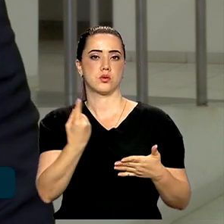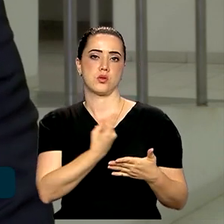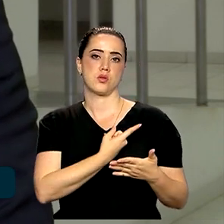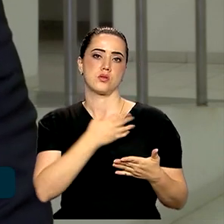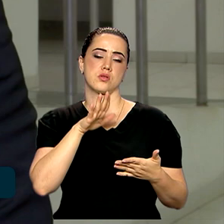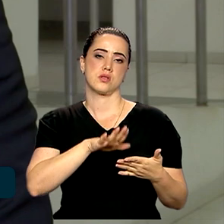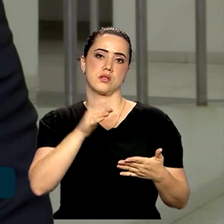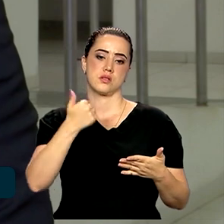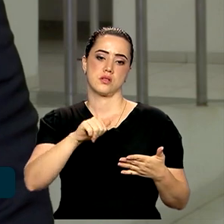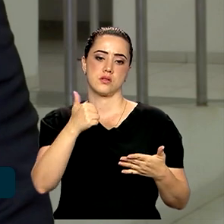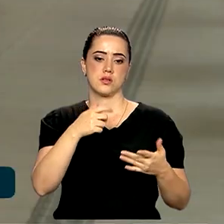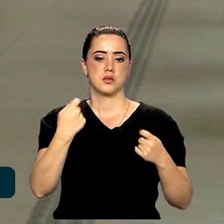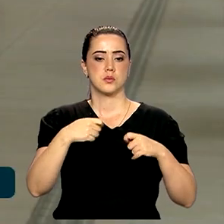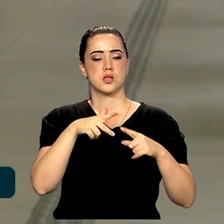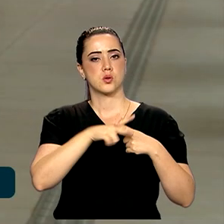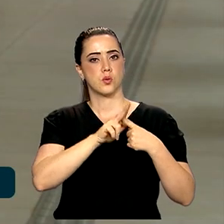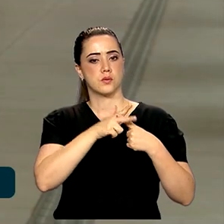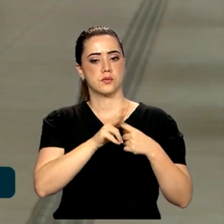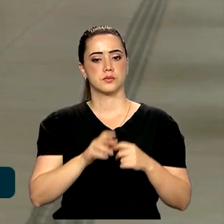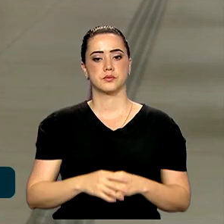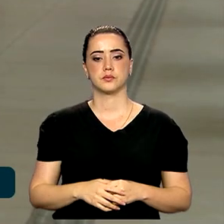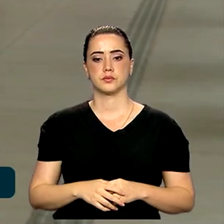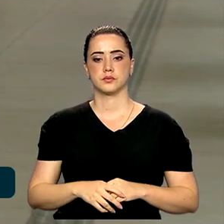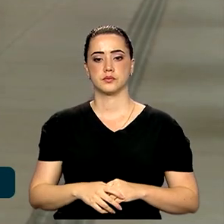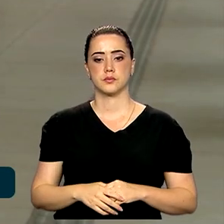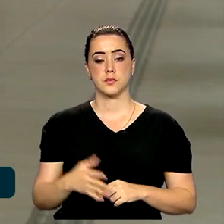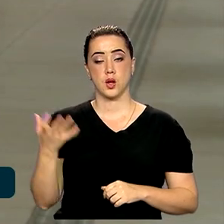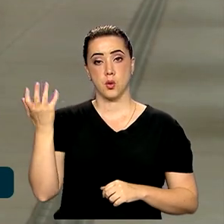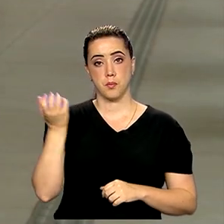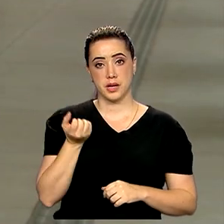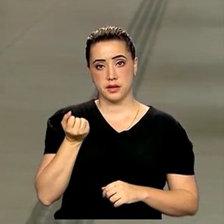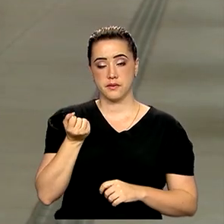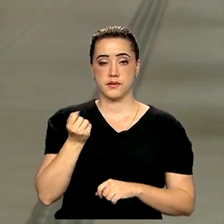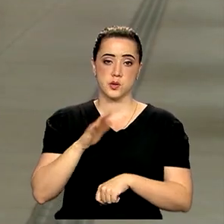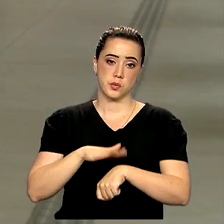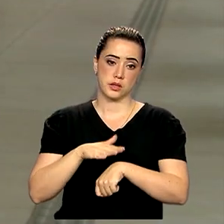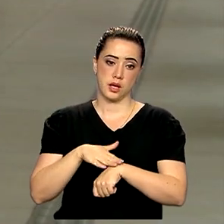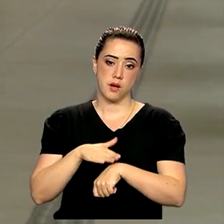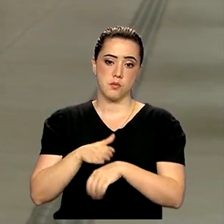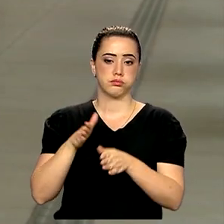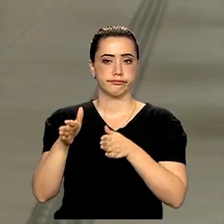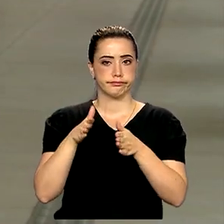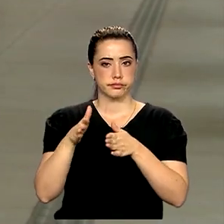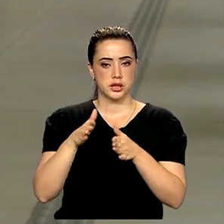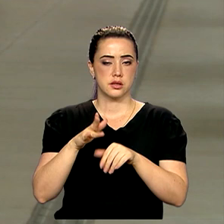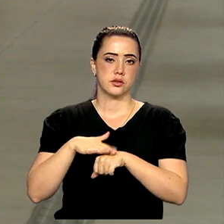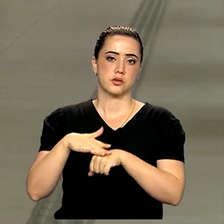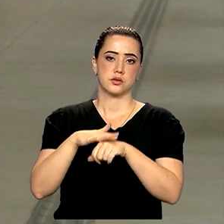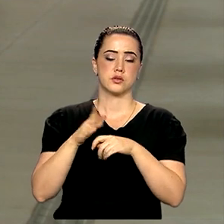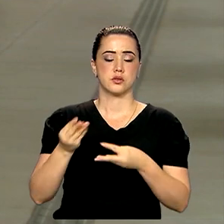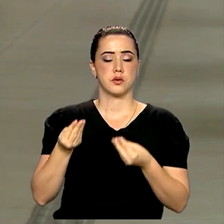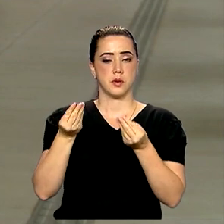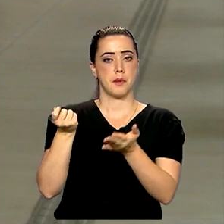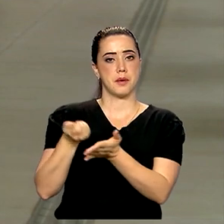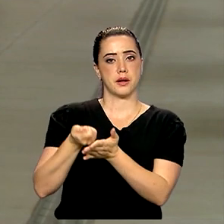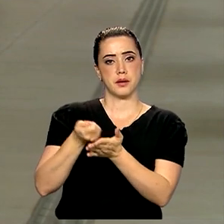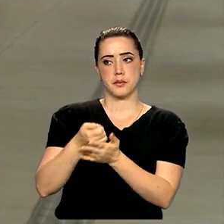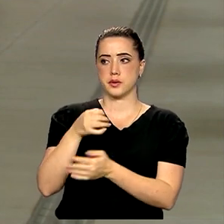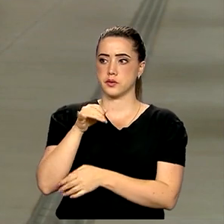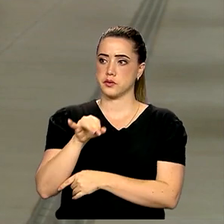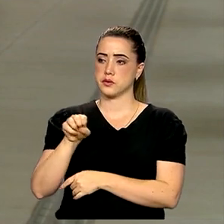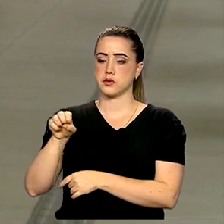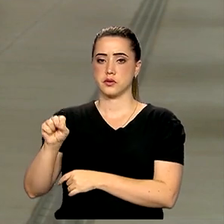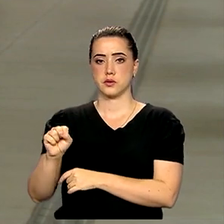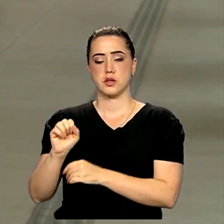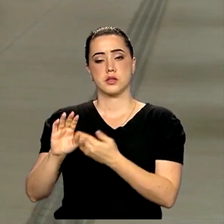é um cadastro que carece de ajustes. Né? O benefício por incapacidade temporária é devido ao segurado do INSS que é afastado